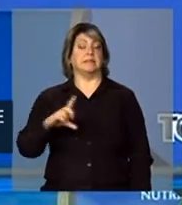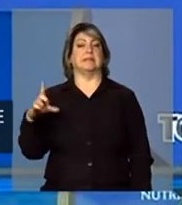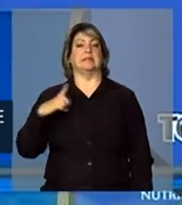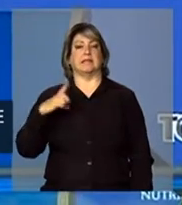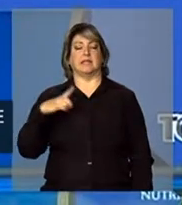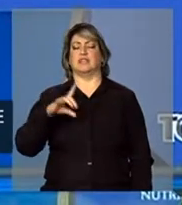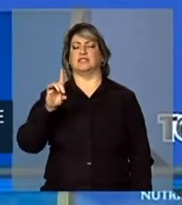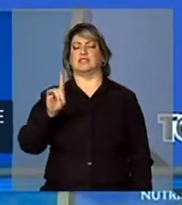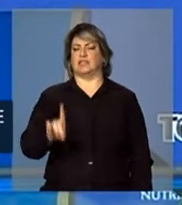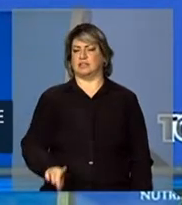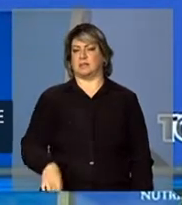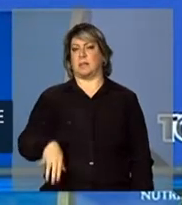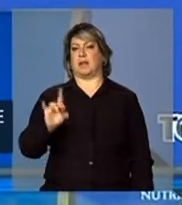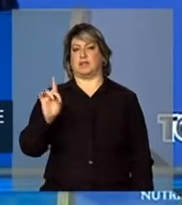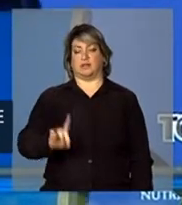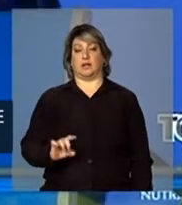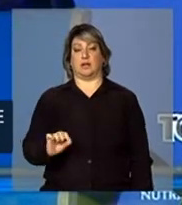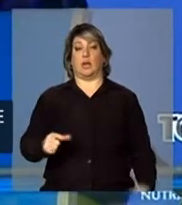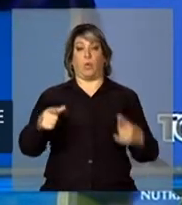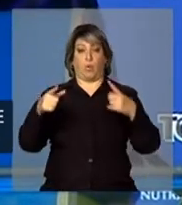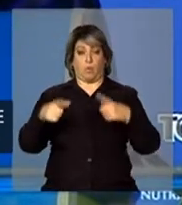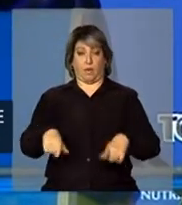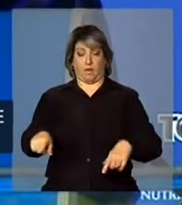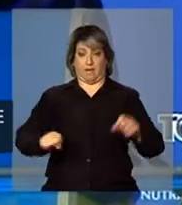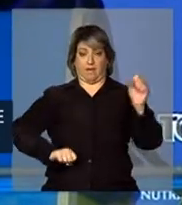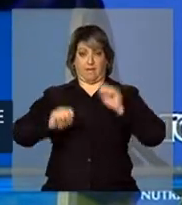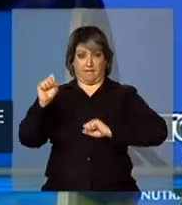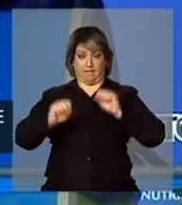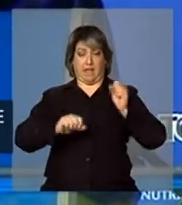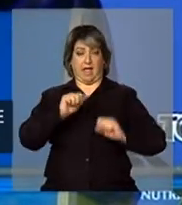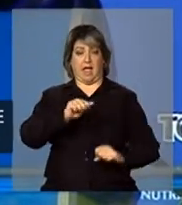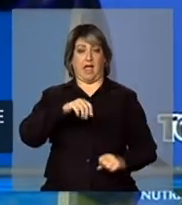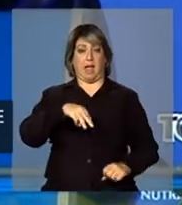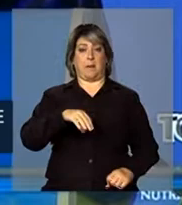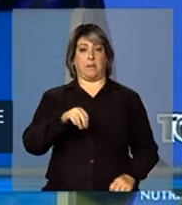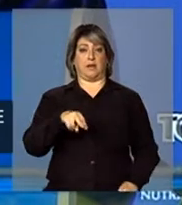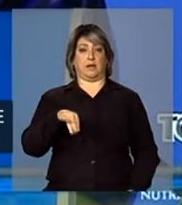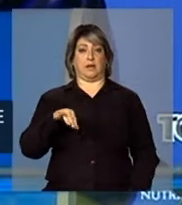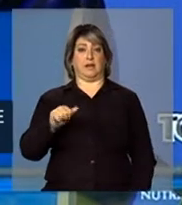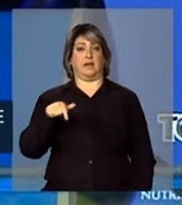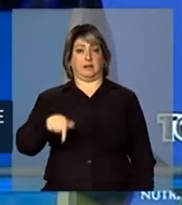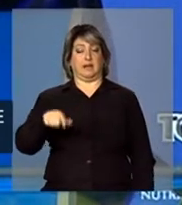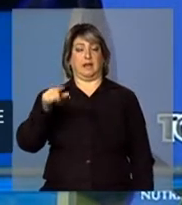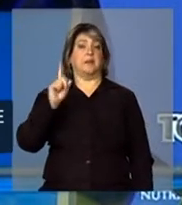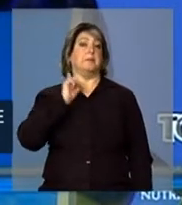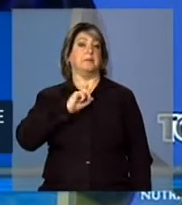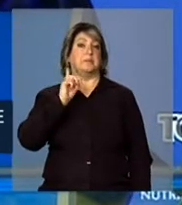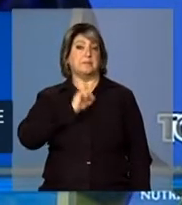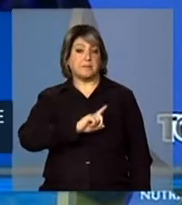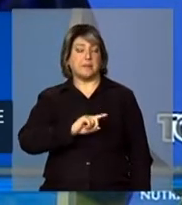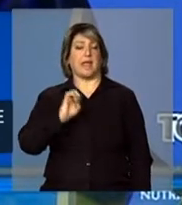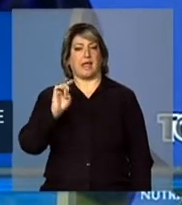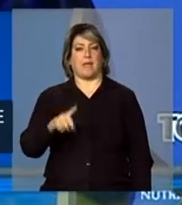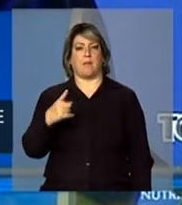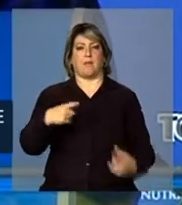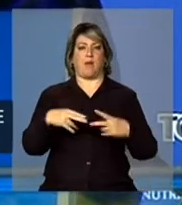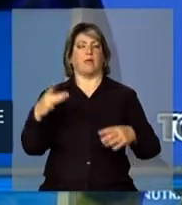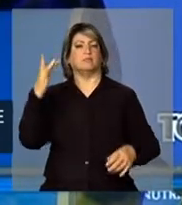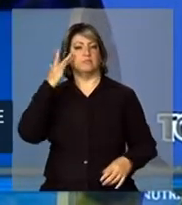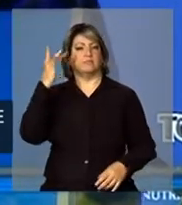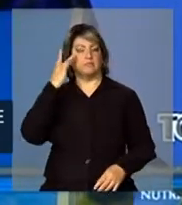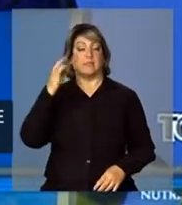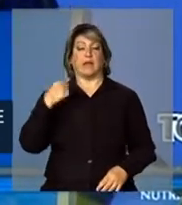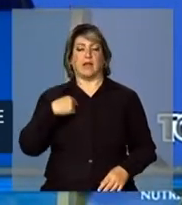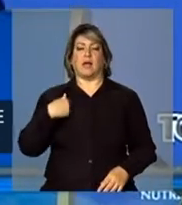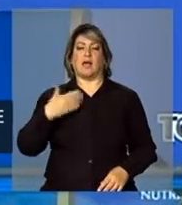mais do que direito, a localização de uma fábrica de amônia em Minas Gerais é algo estratégico. Eu vinha falando com o governador